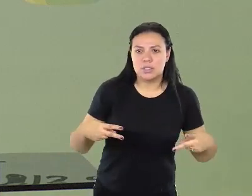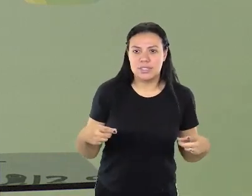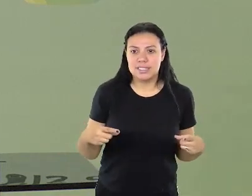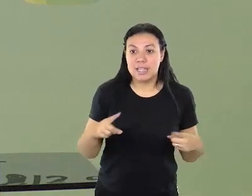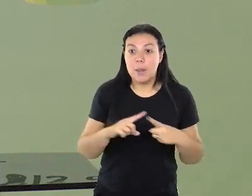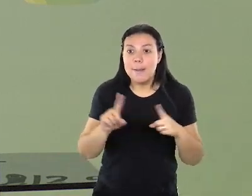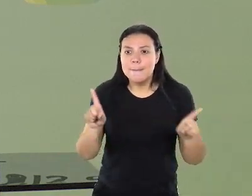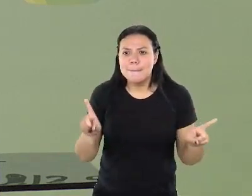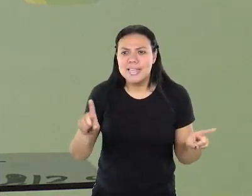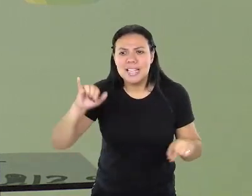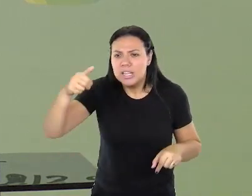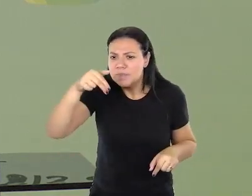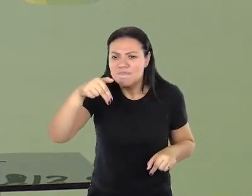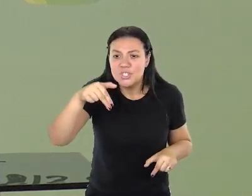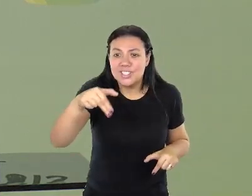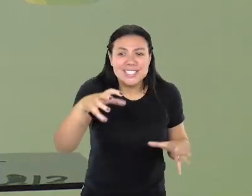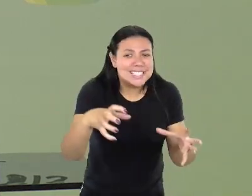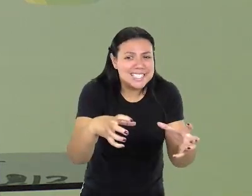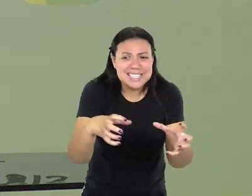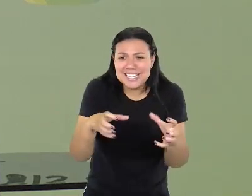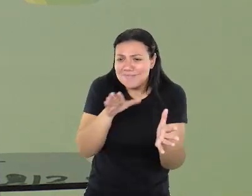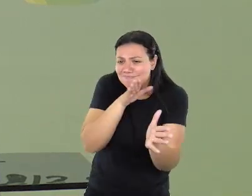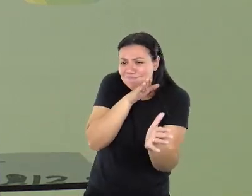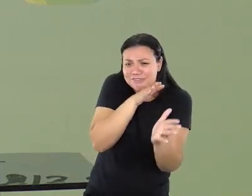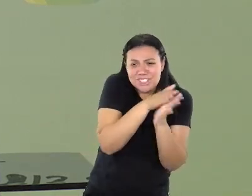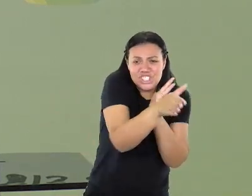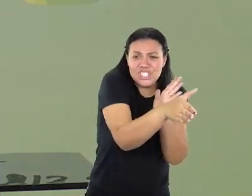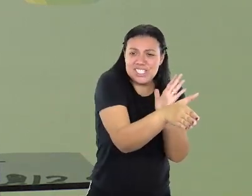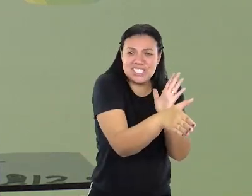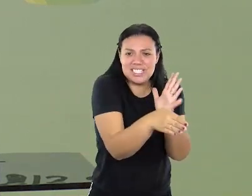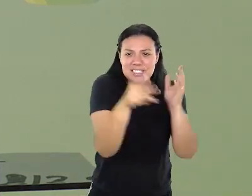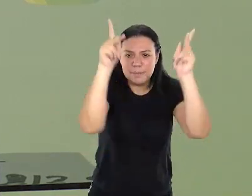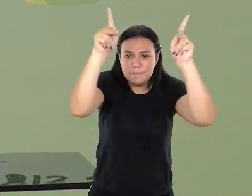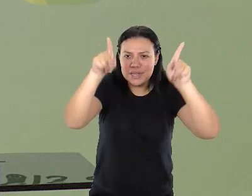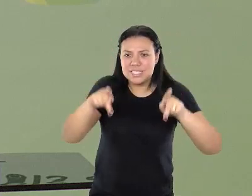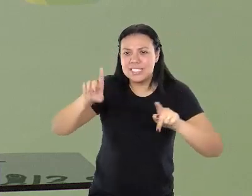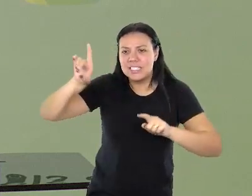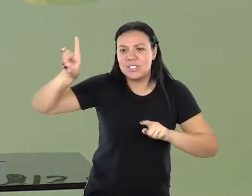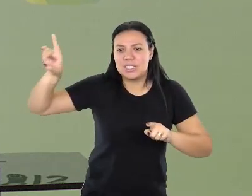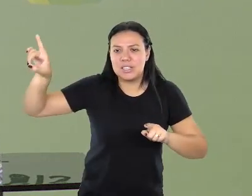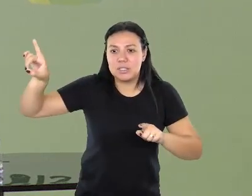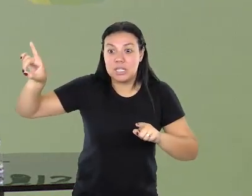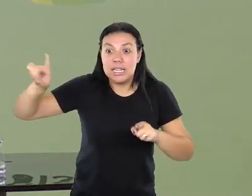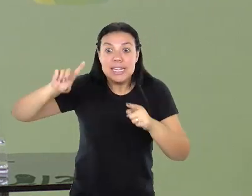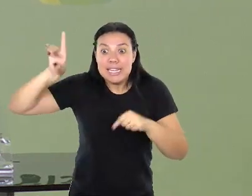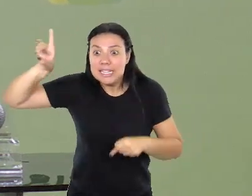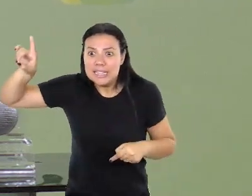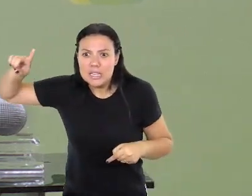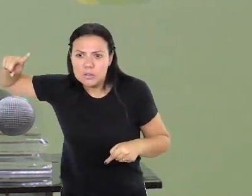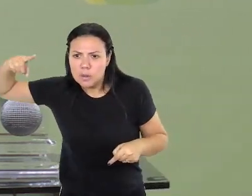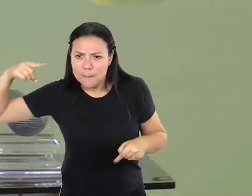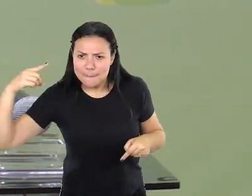que Jonas, ele tenta fugir da presença de Deus e Deus manda uma tempestade atrás dele.